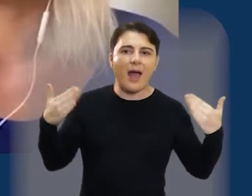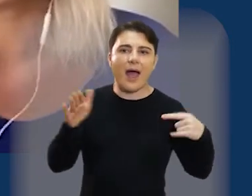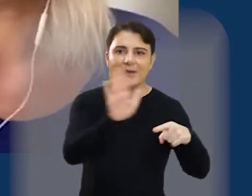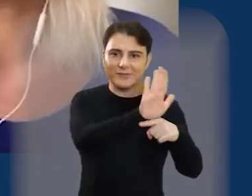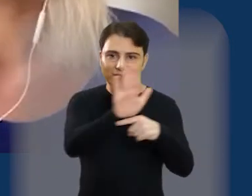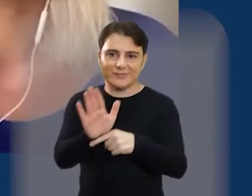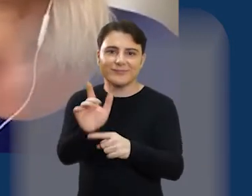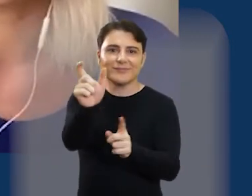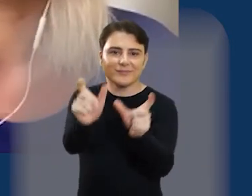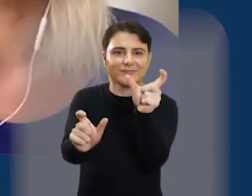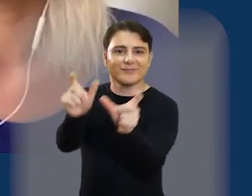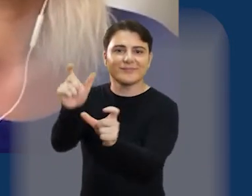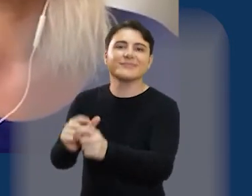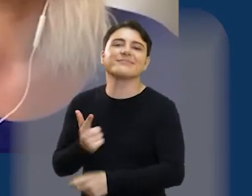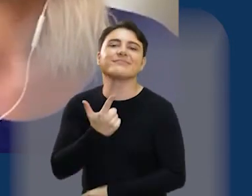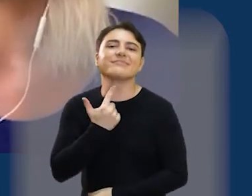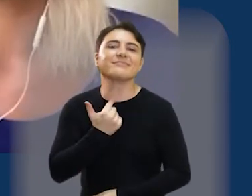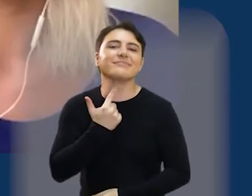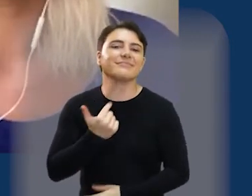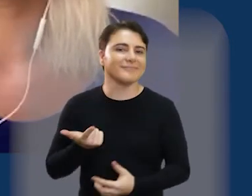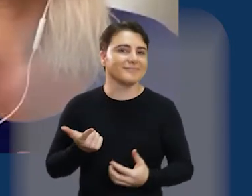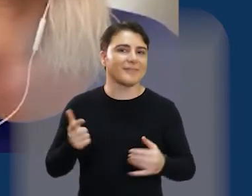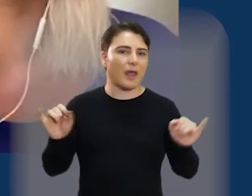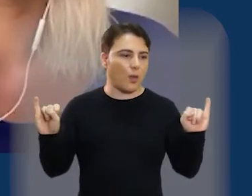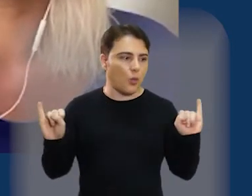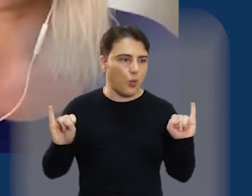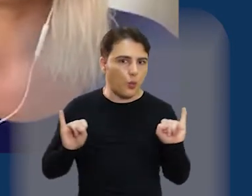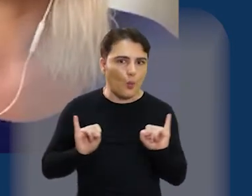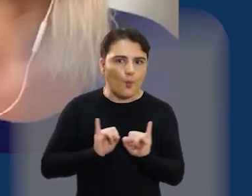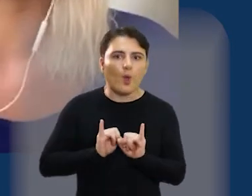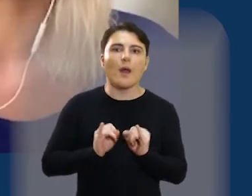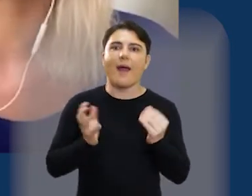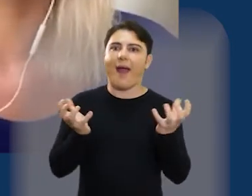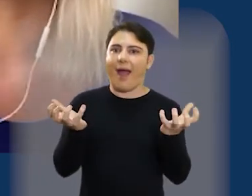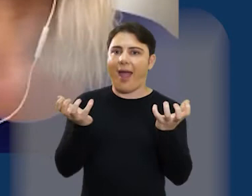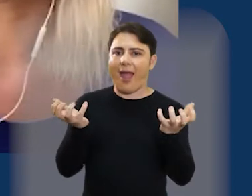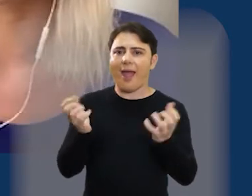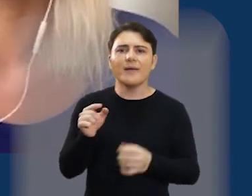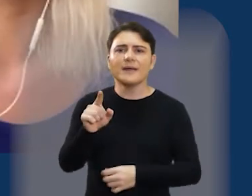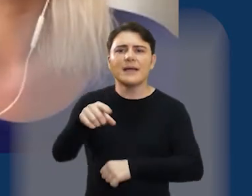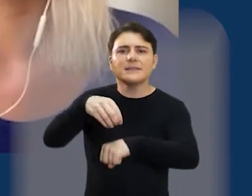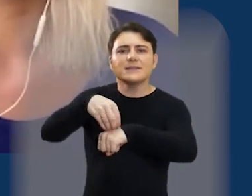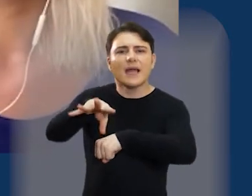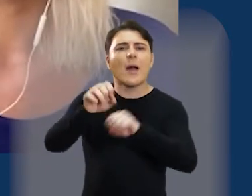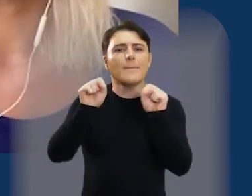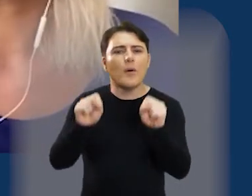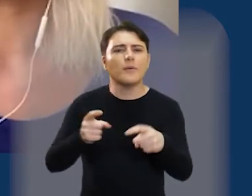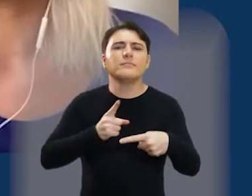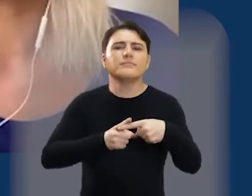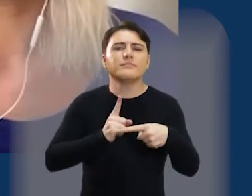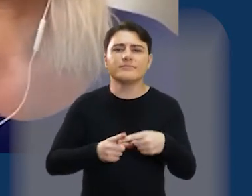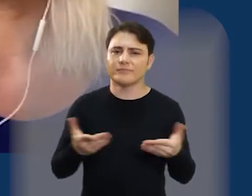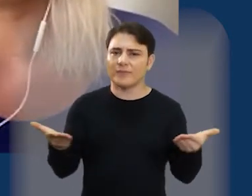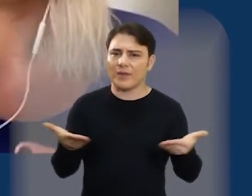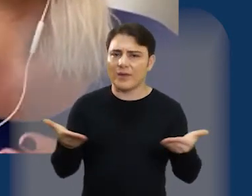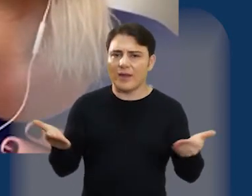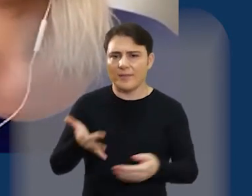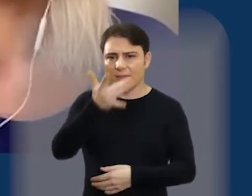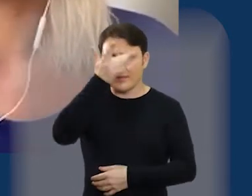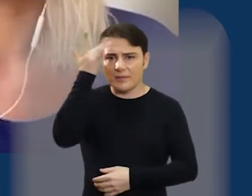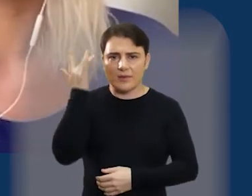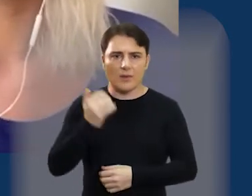essa tentativa, esse desejo. Qual dica que o senhor dá para quem está com os quilinhos extras, mas quer emagrecer de